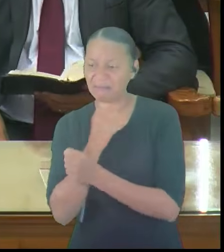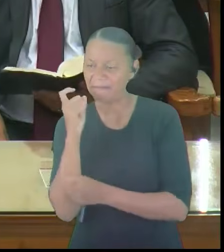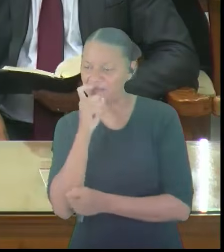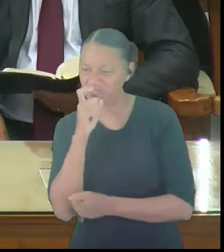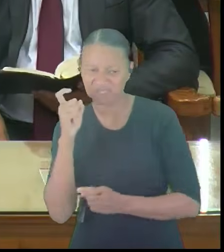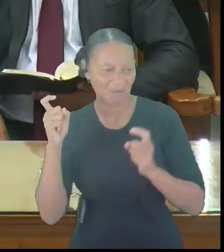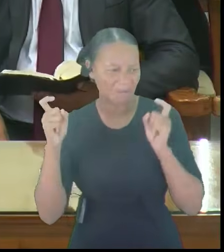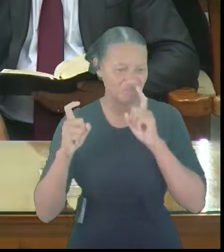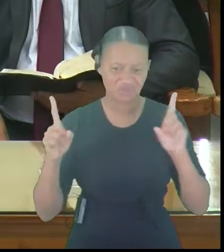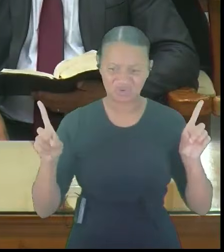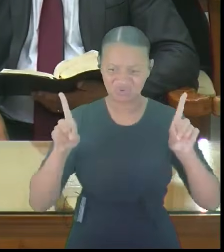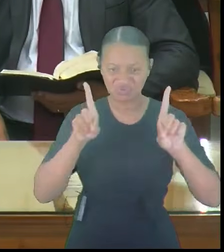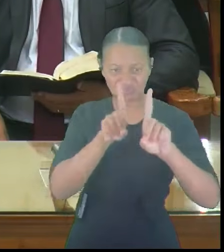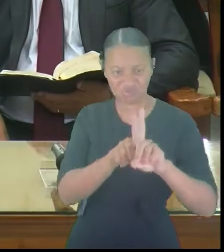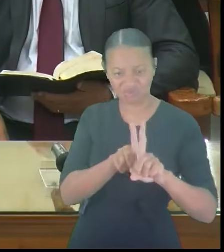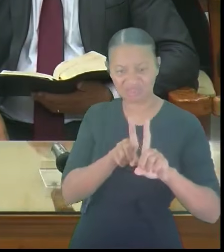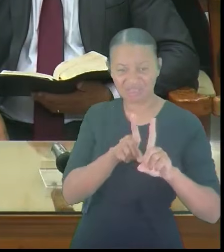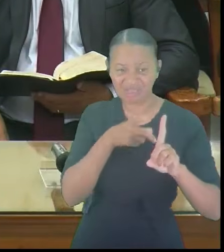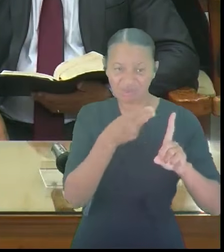não eram sinceros.